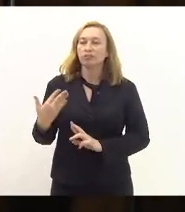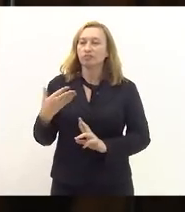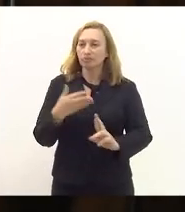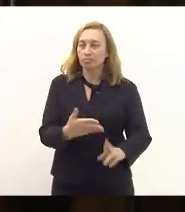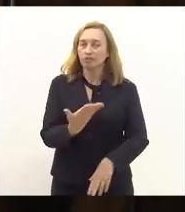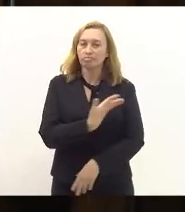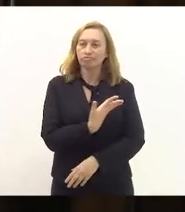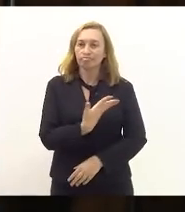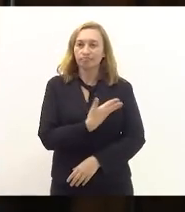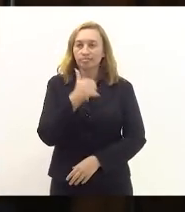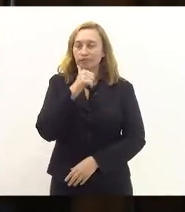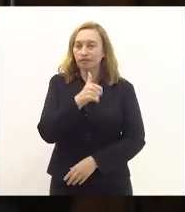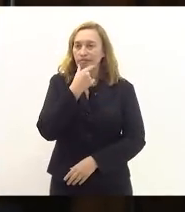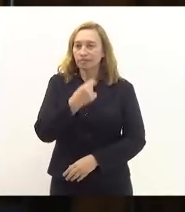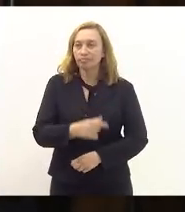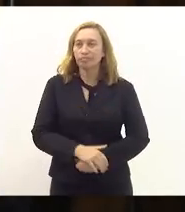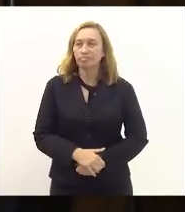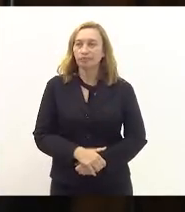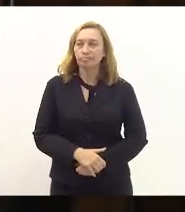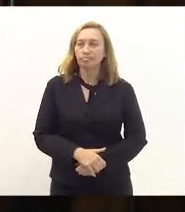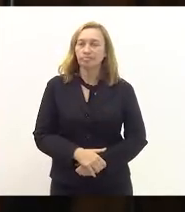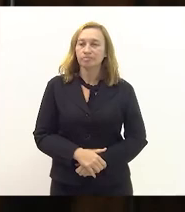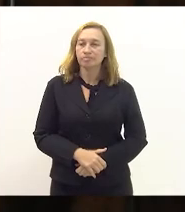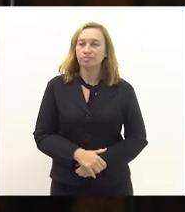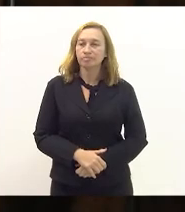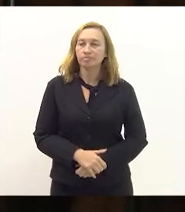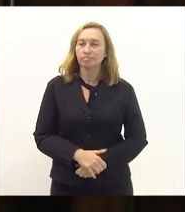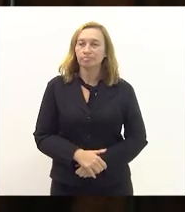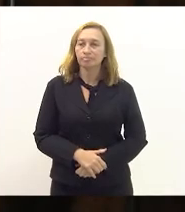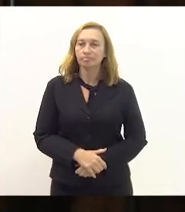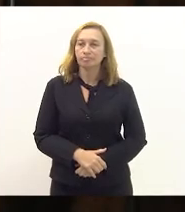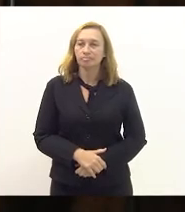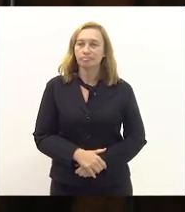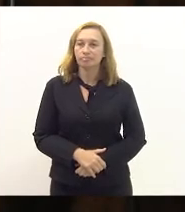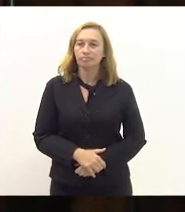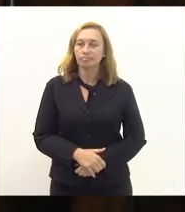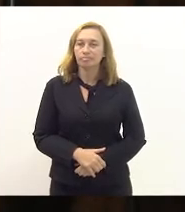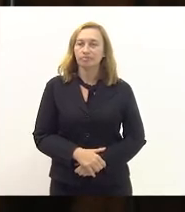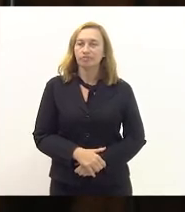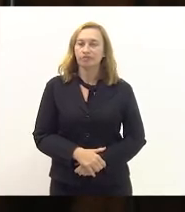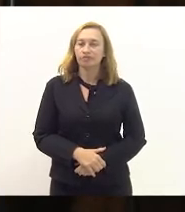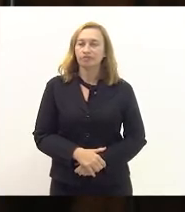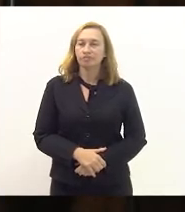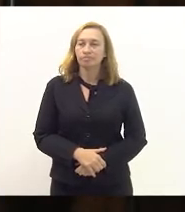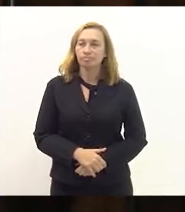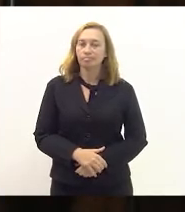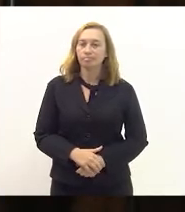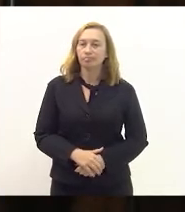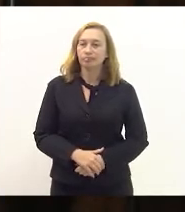meus amigos e amigas, ao pronunciamento do nosso candidato, do nosso